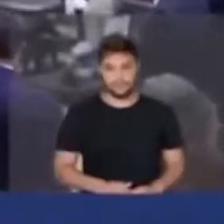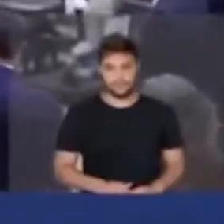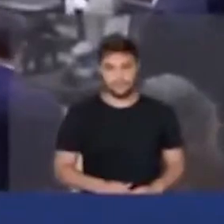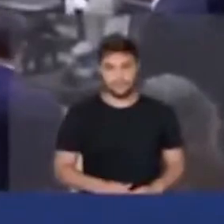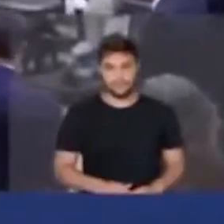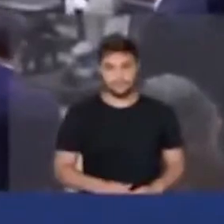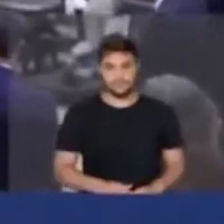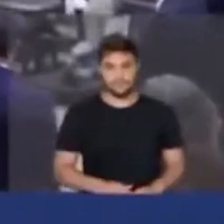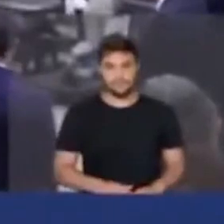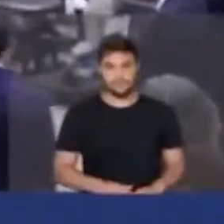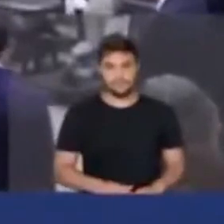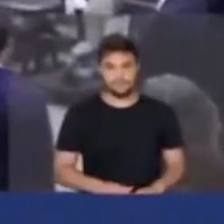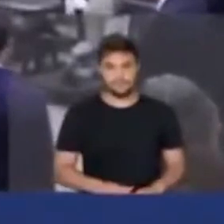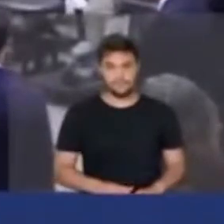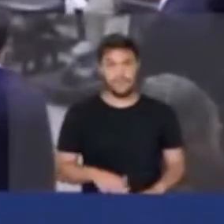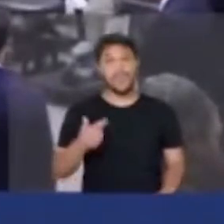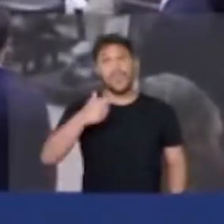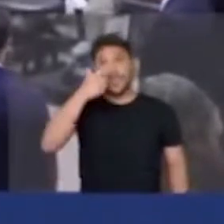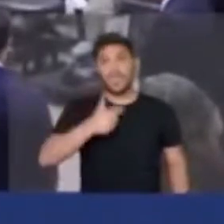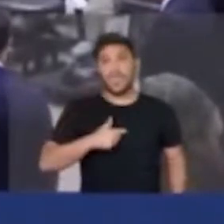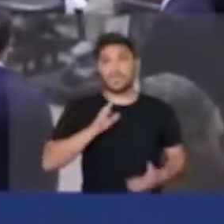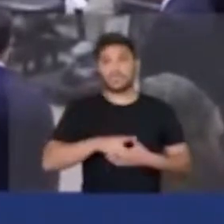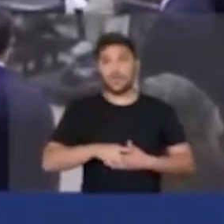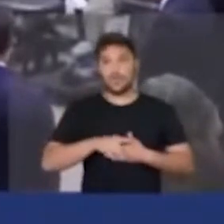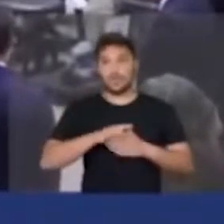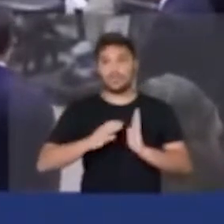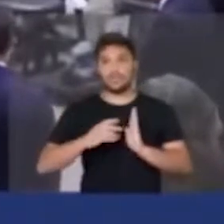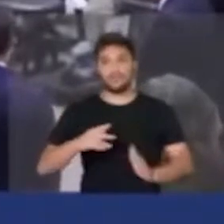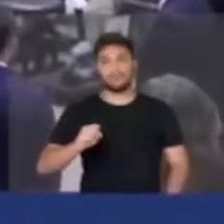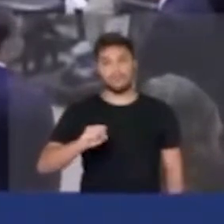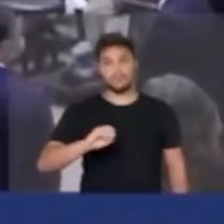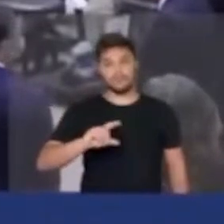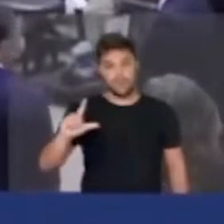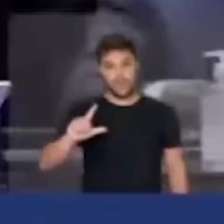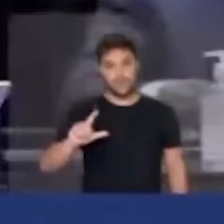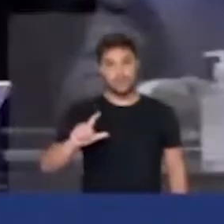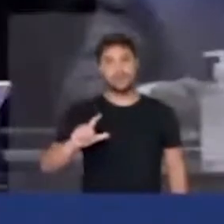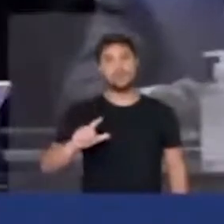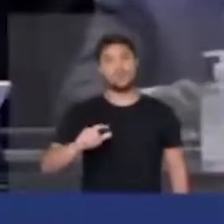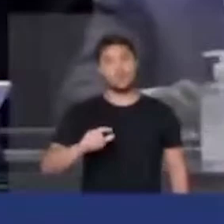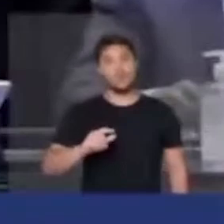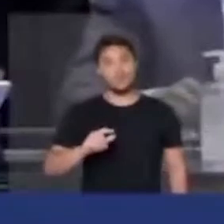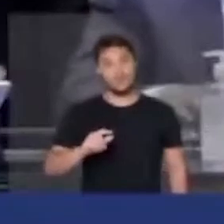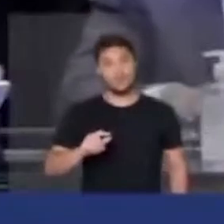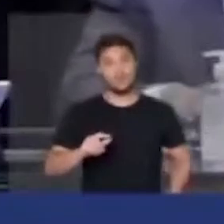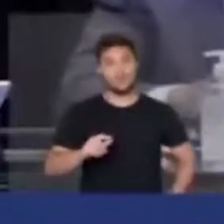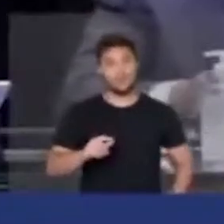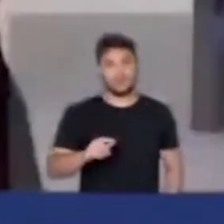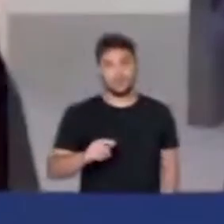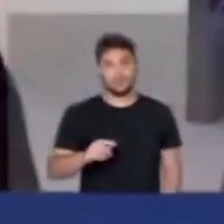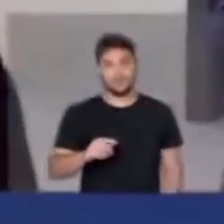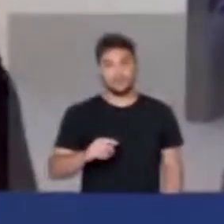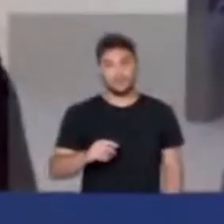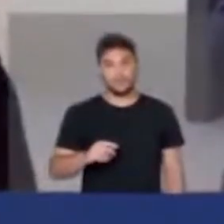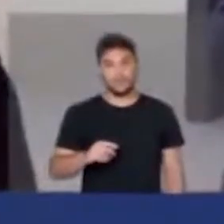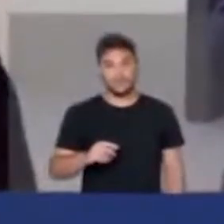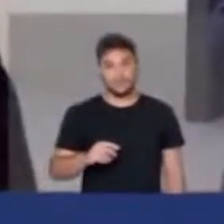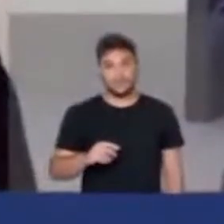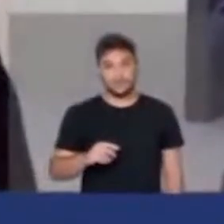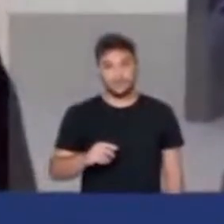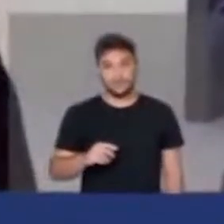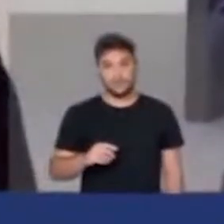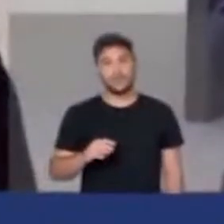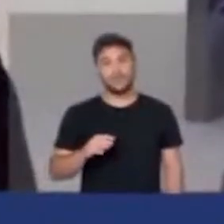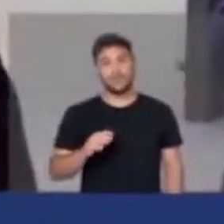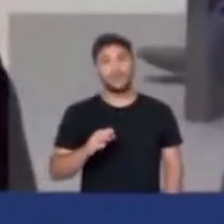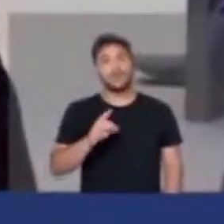do partido é a liderança do partido. Sendo líder do PSOL, ele como vice-líder do PSOL... Não tem orientação. Ele deputado